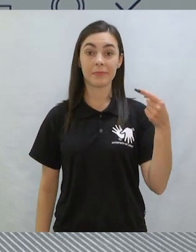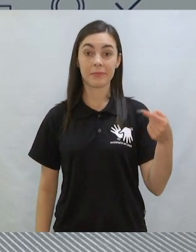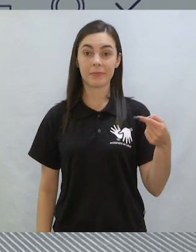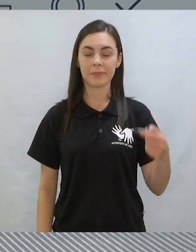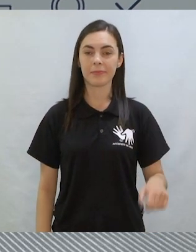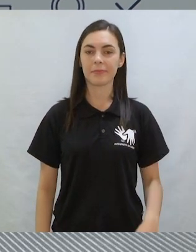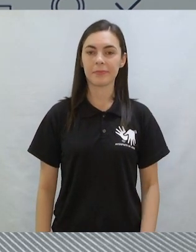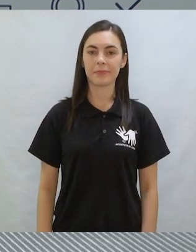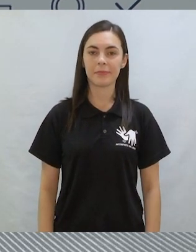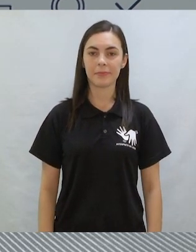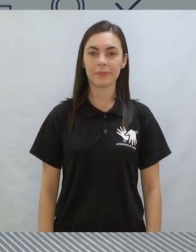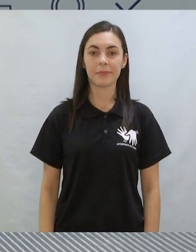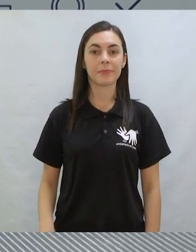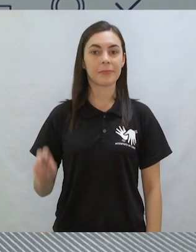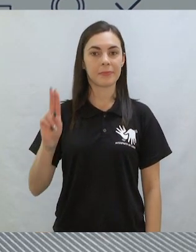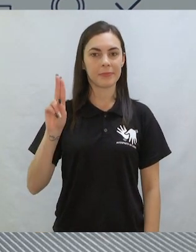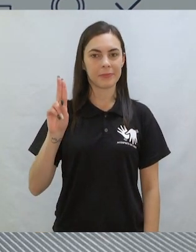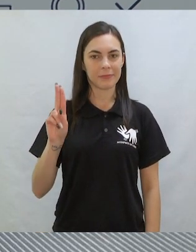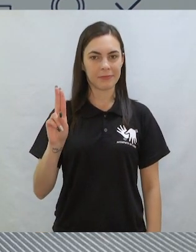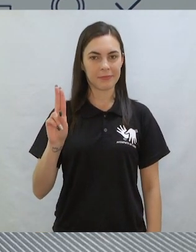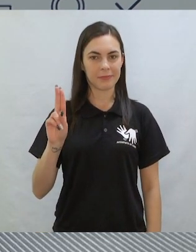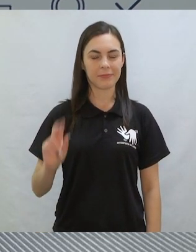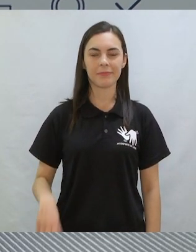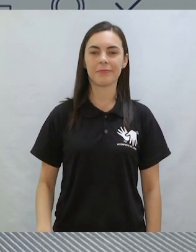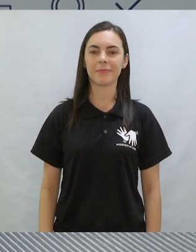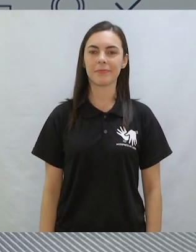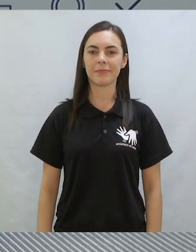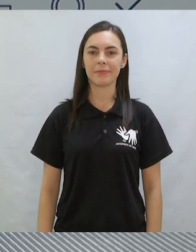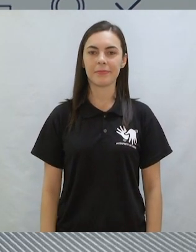Próxima letra, a letra U.